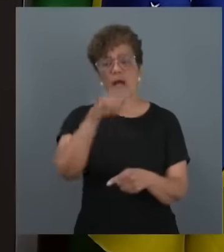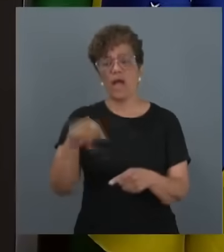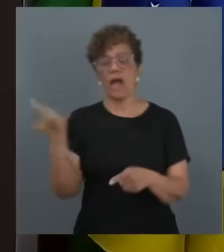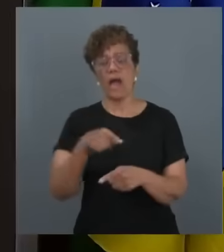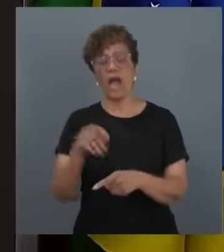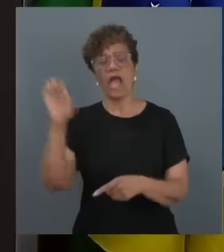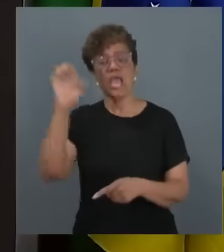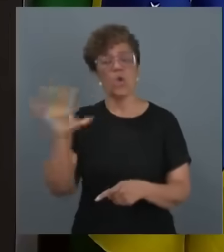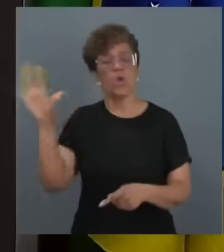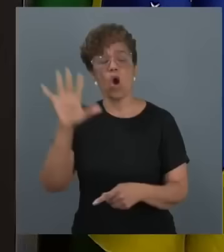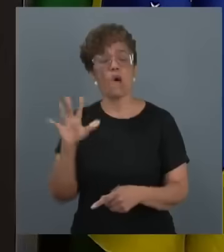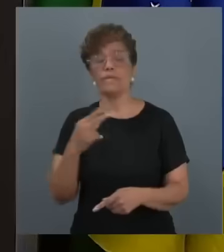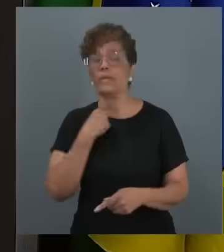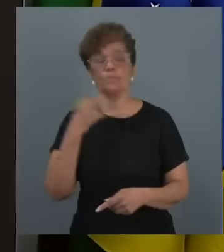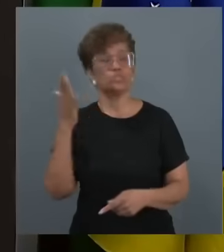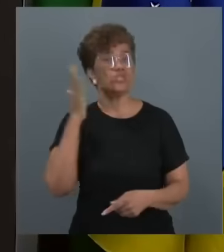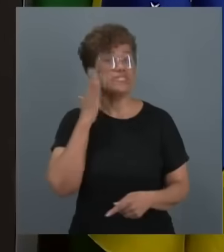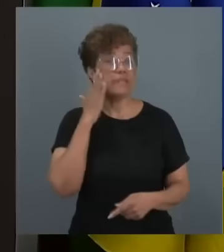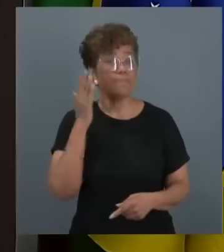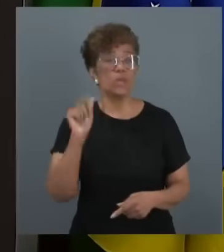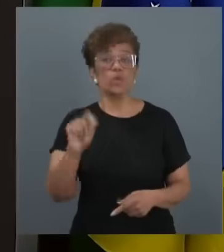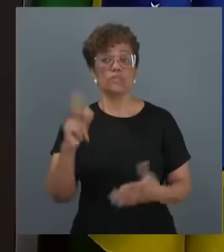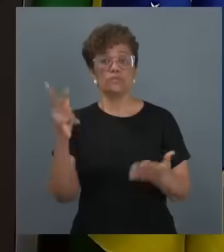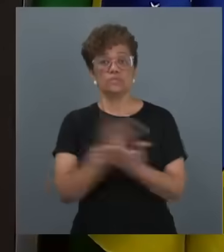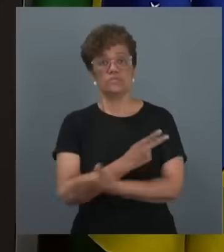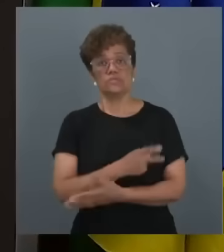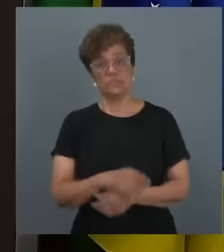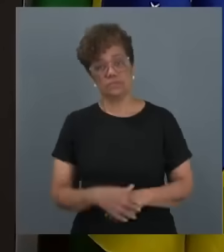Europa saber daquilo.